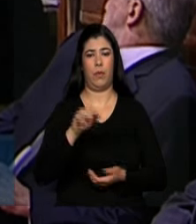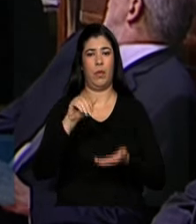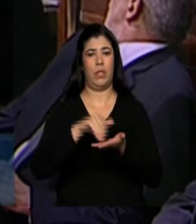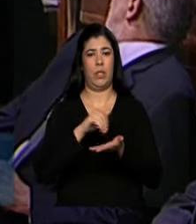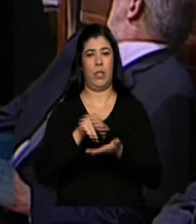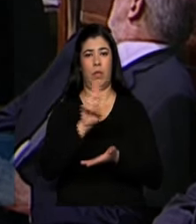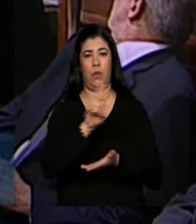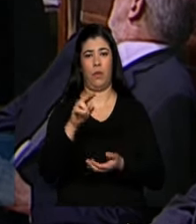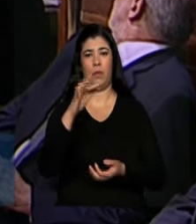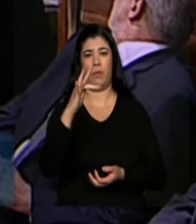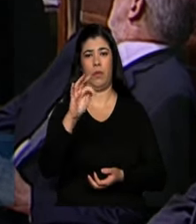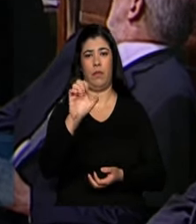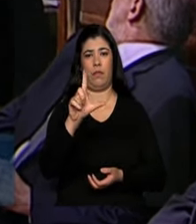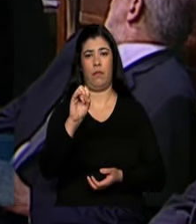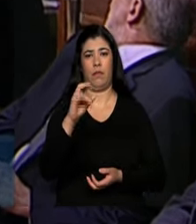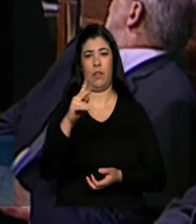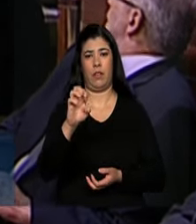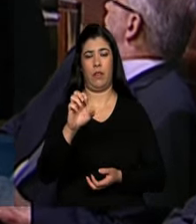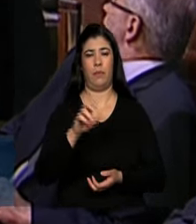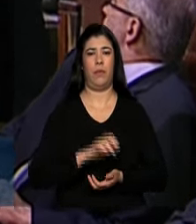secretário Felipe Eduardo Libel,